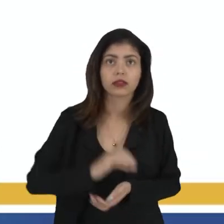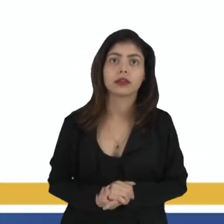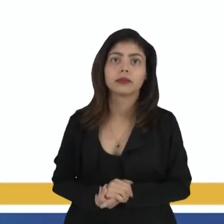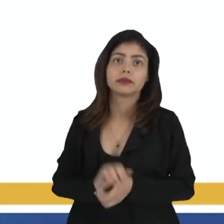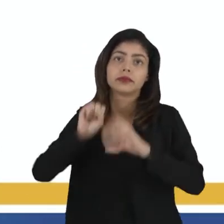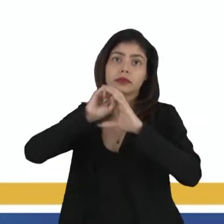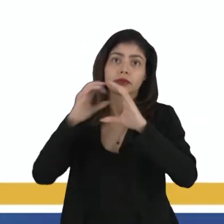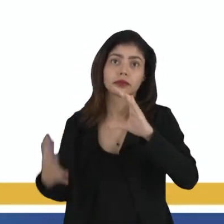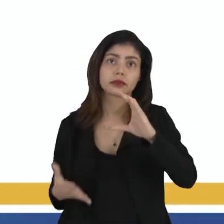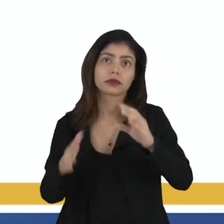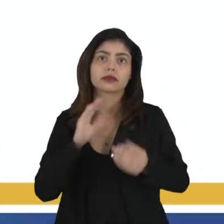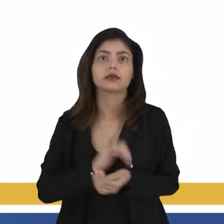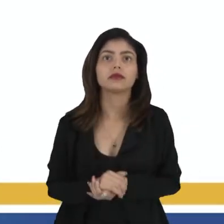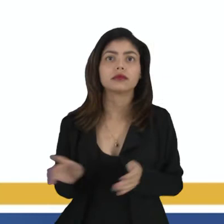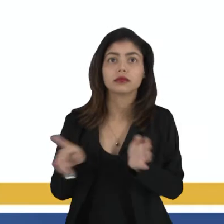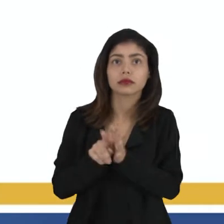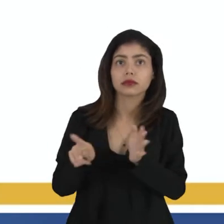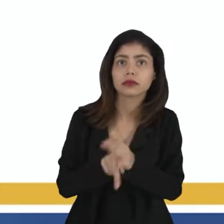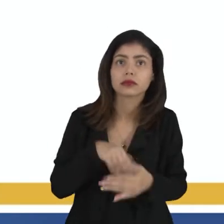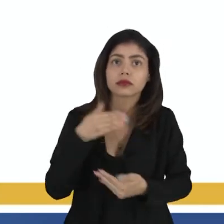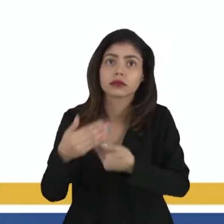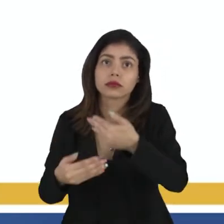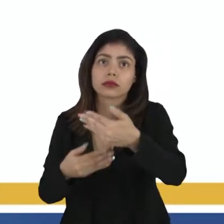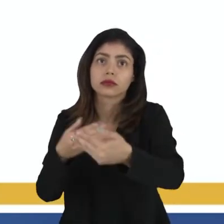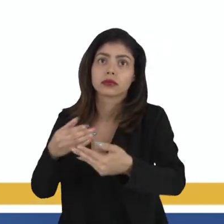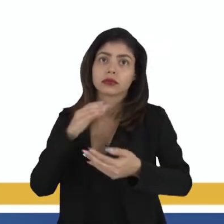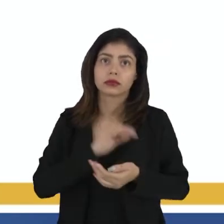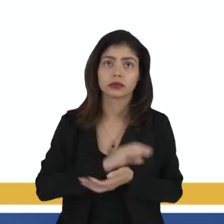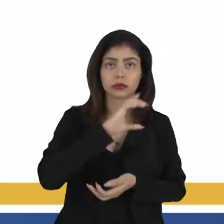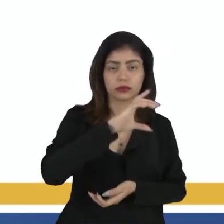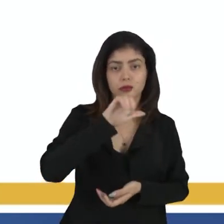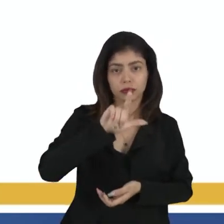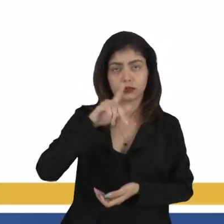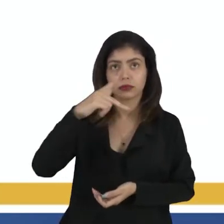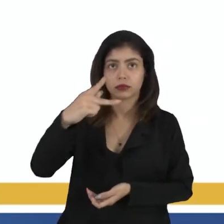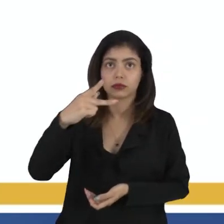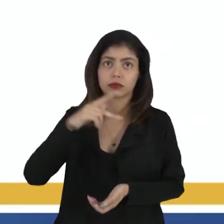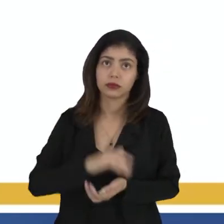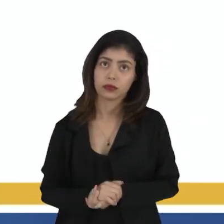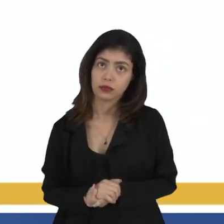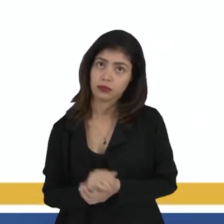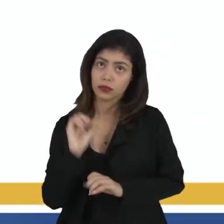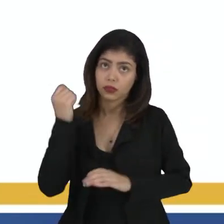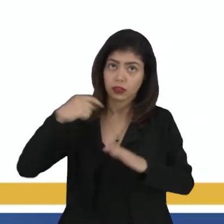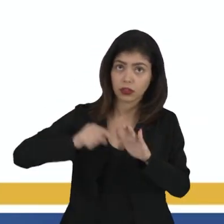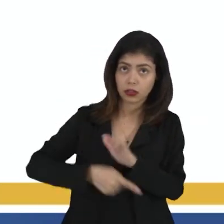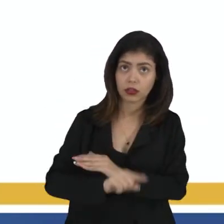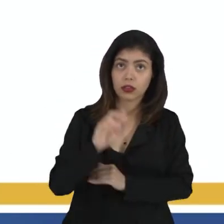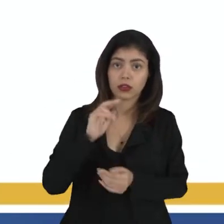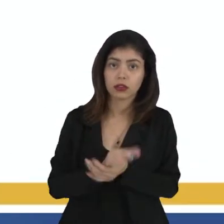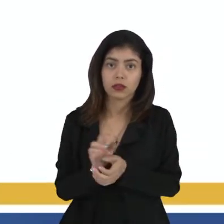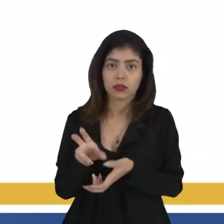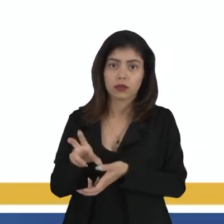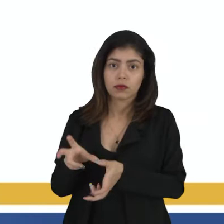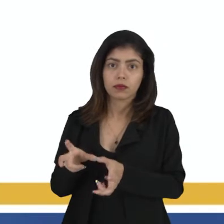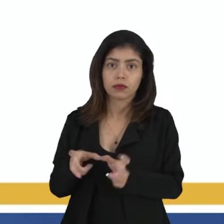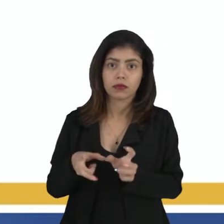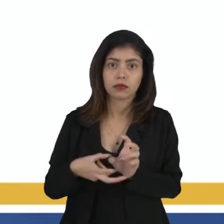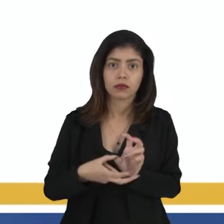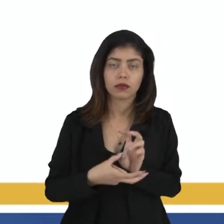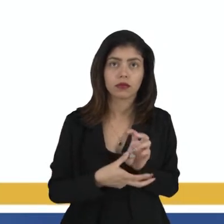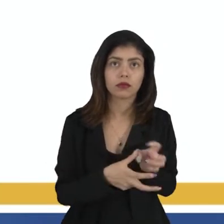1969, caracterizada pela automação dos processos através de CLPs e introdução de robôs